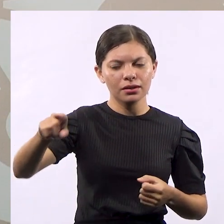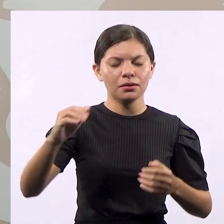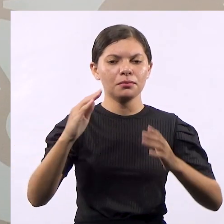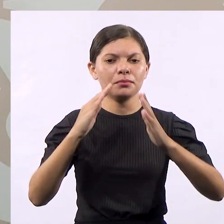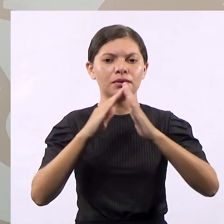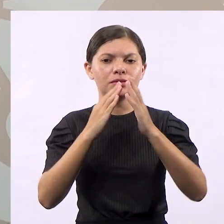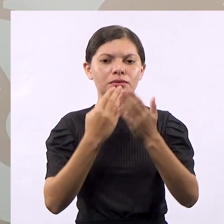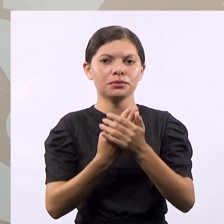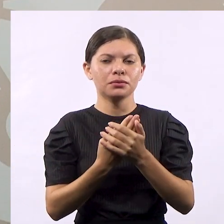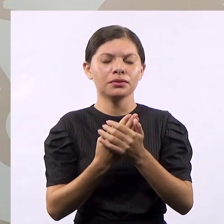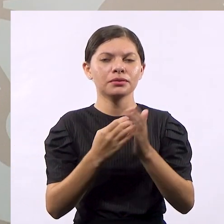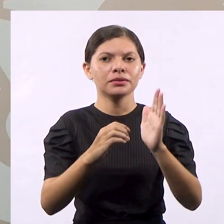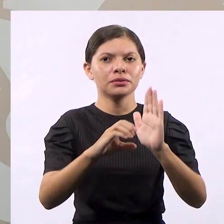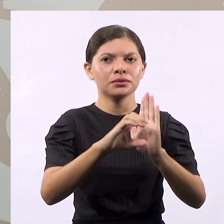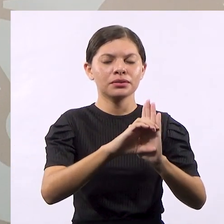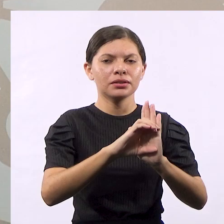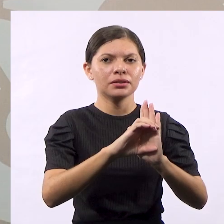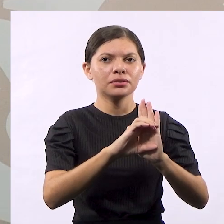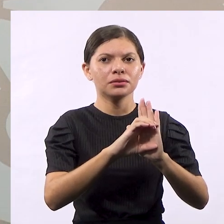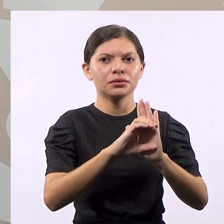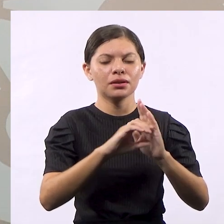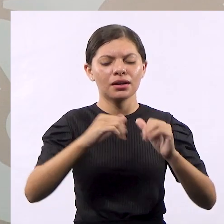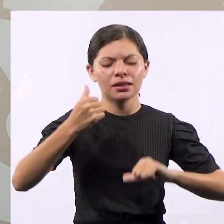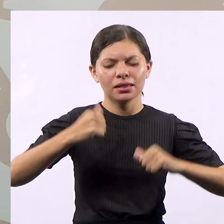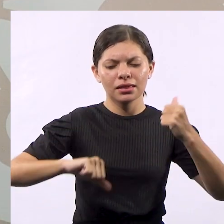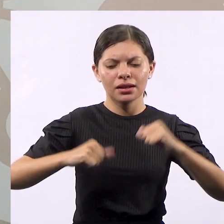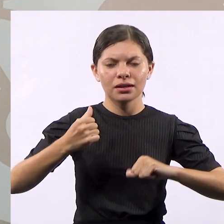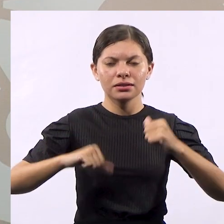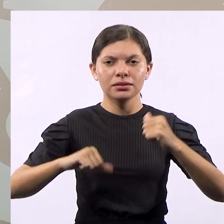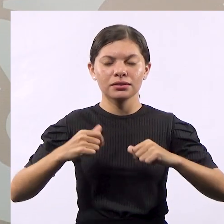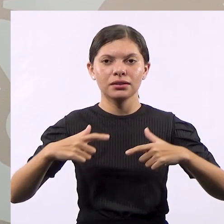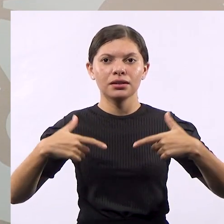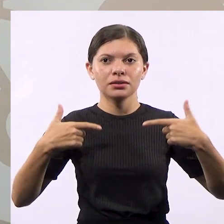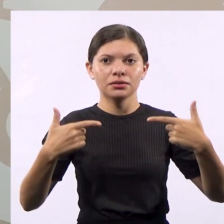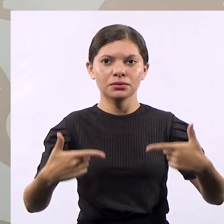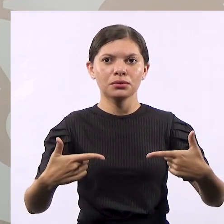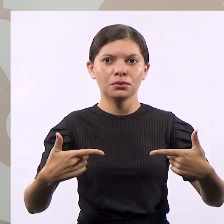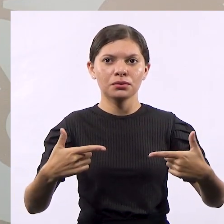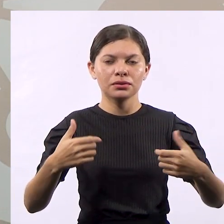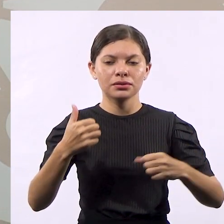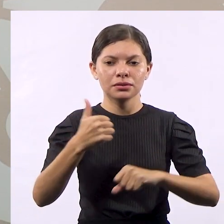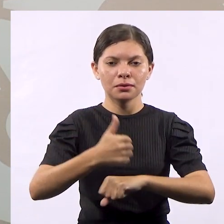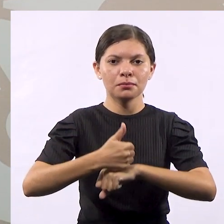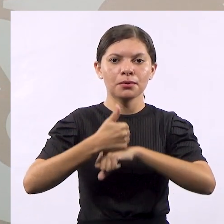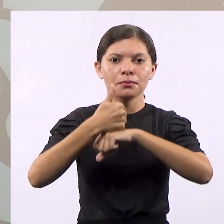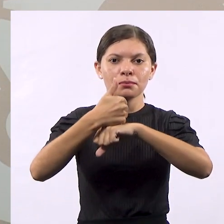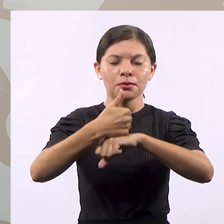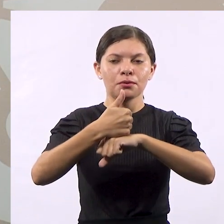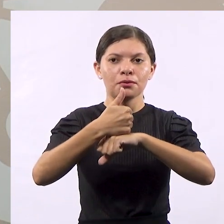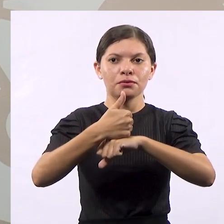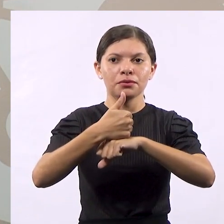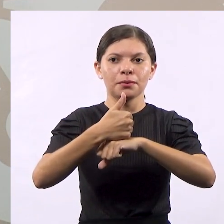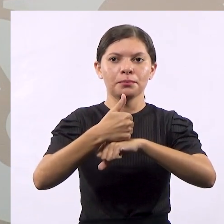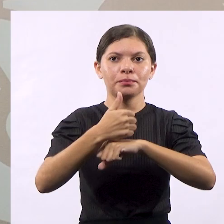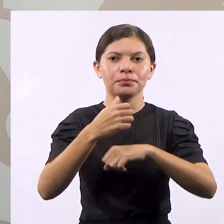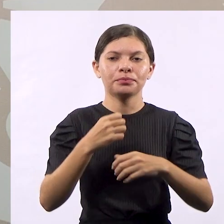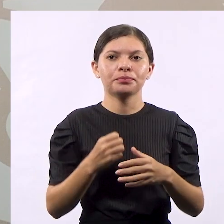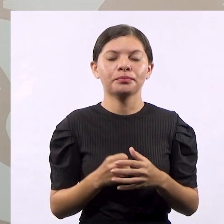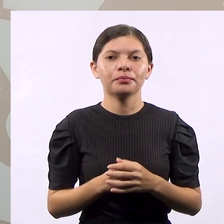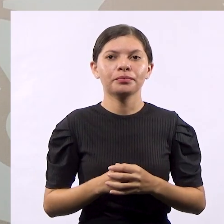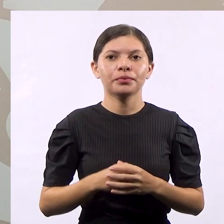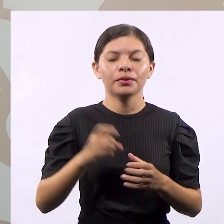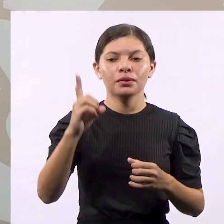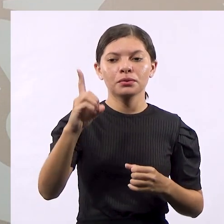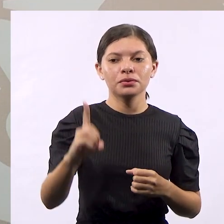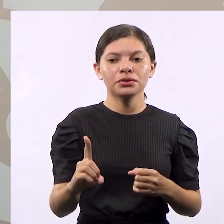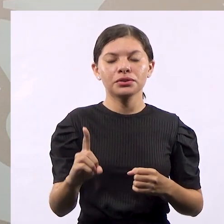para a escola com esses conceitos, com uma perspectiva de que ações são ações que promovem a